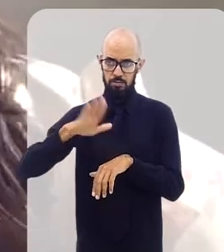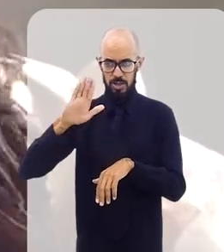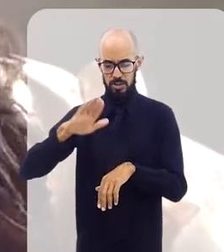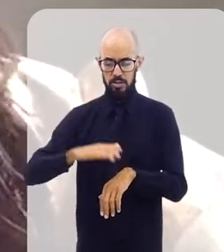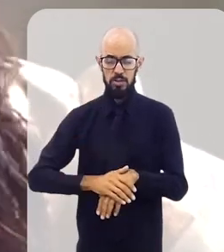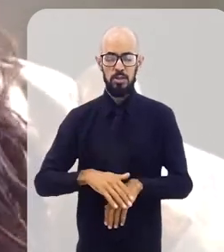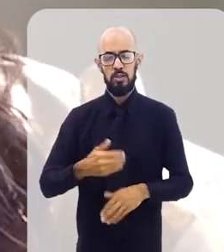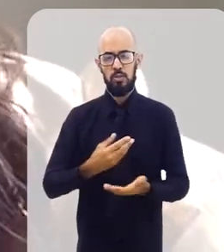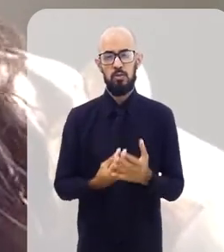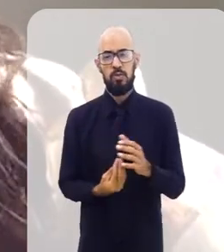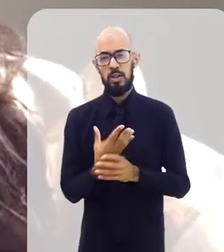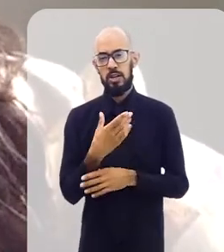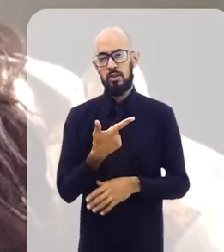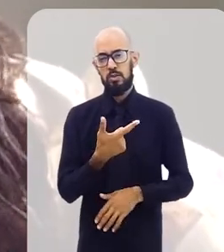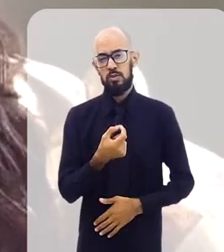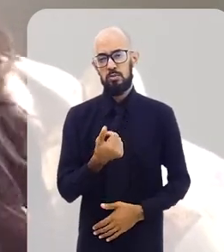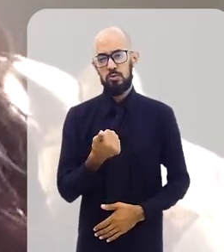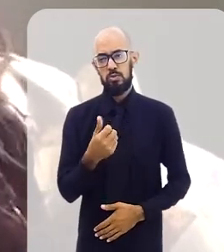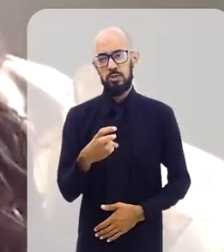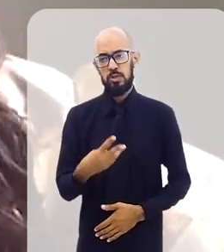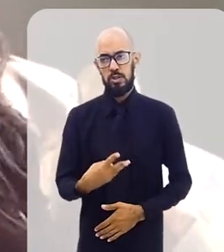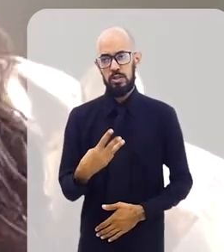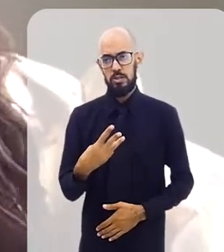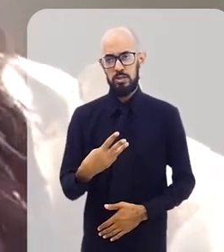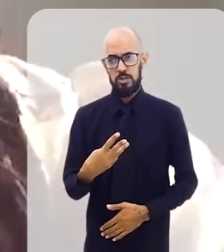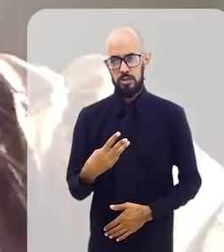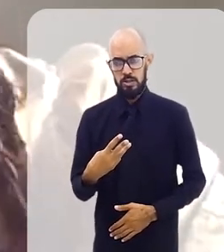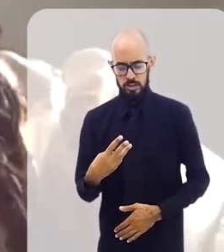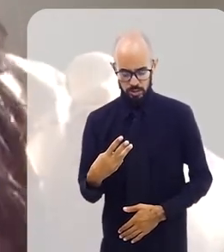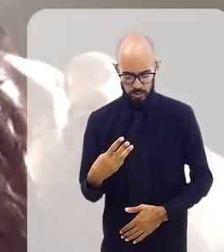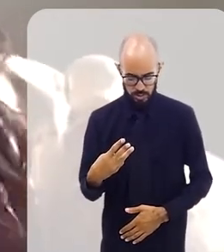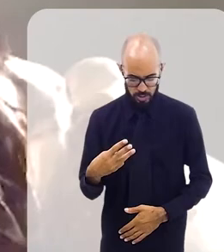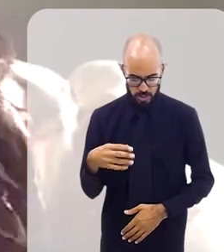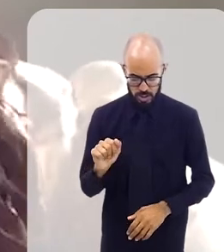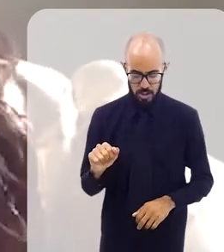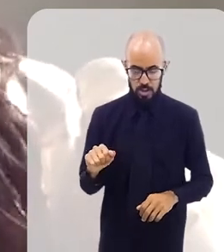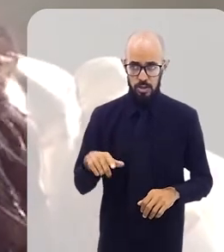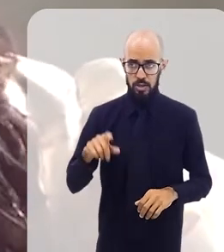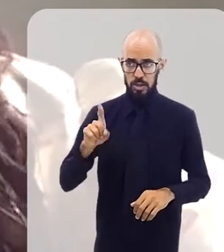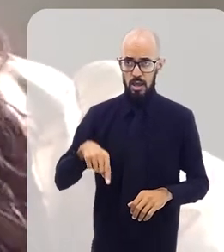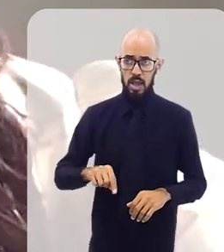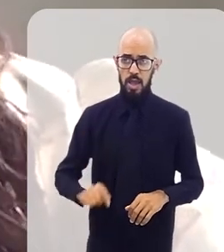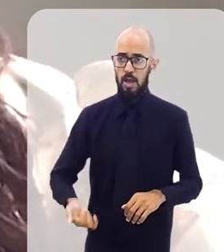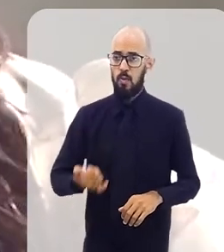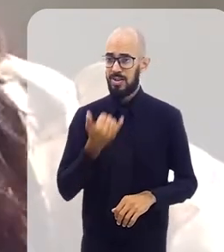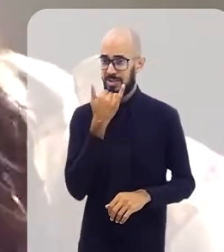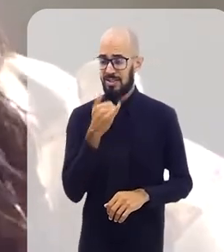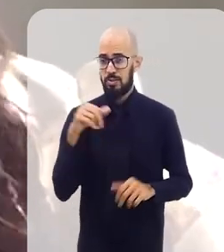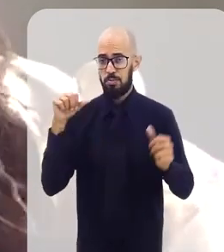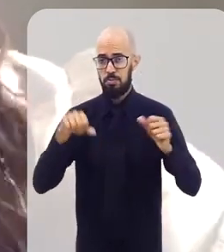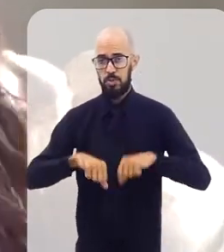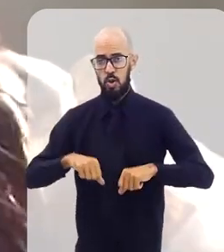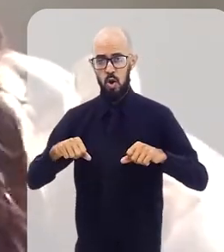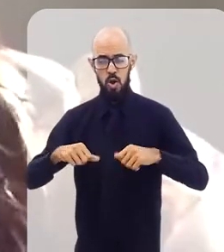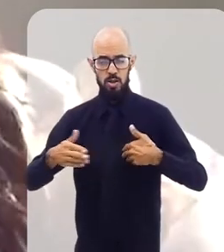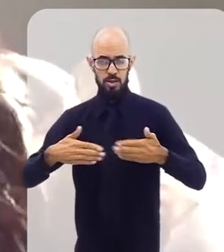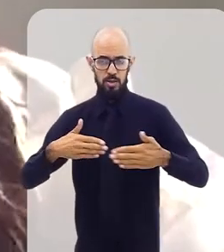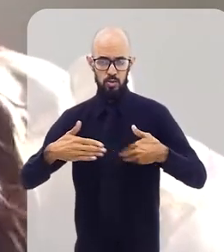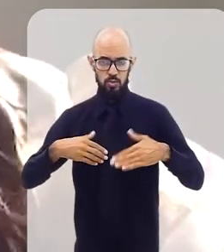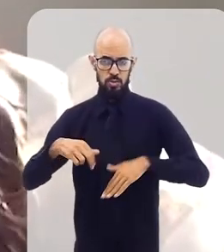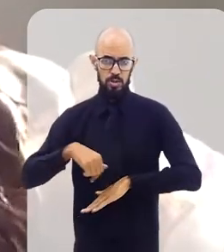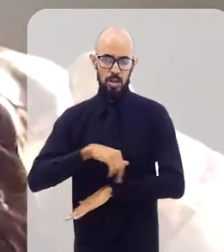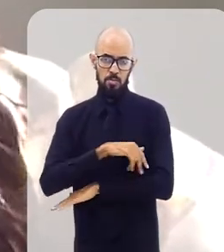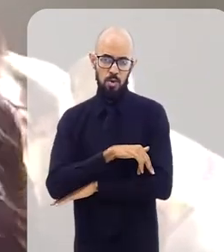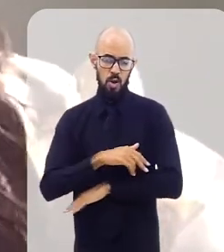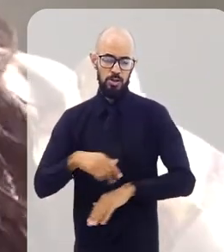surgiu em 2013, com a queda do Rana Plaza, né? Que foi até hoje, um dos maiores acidentes da indústria como um todo, não só